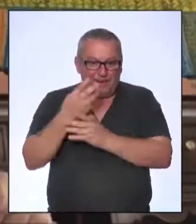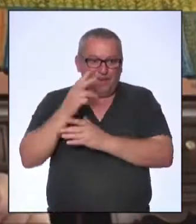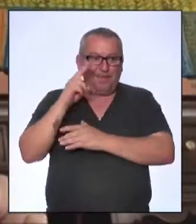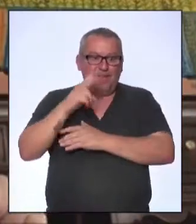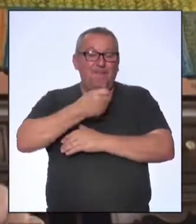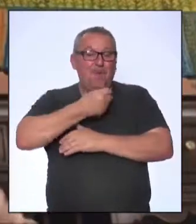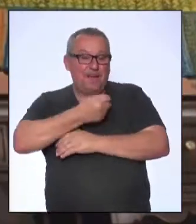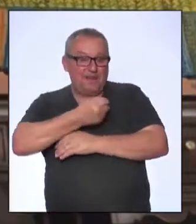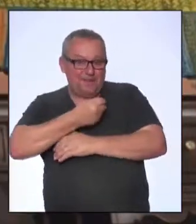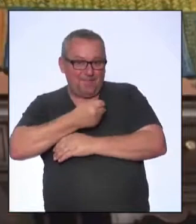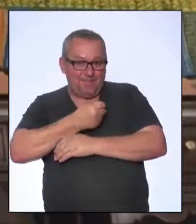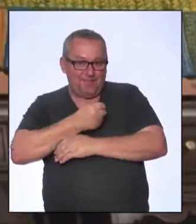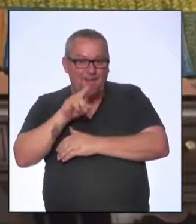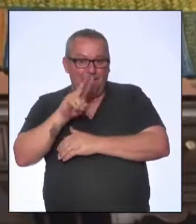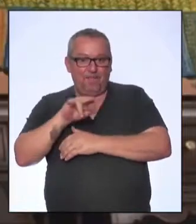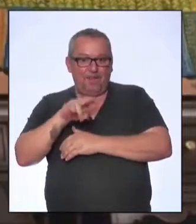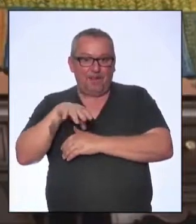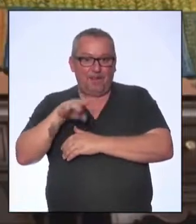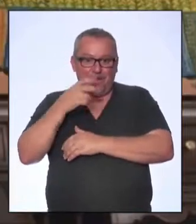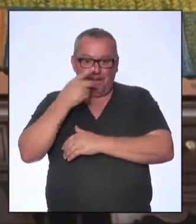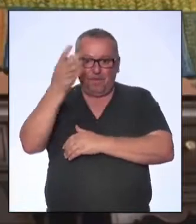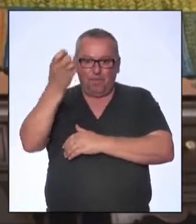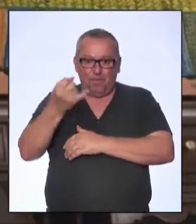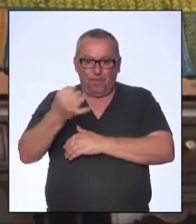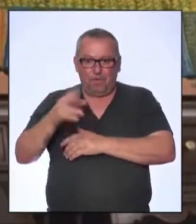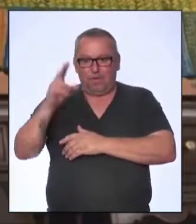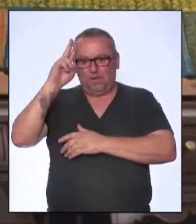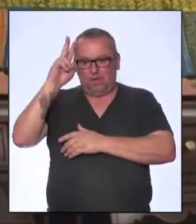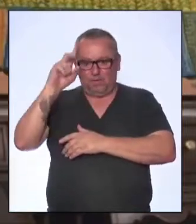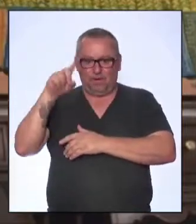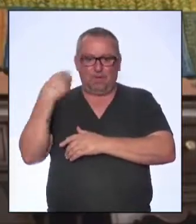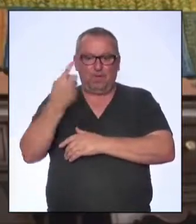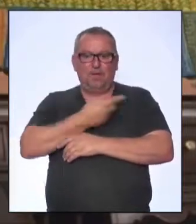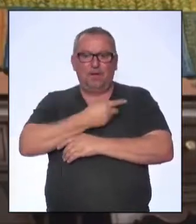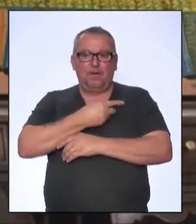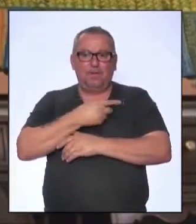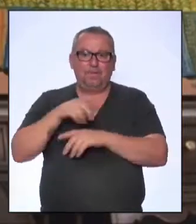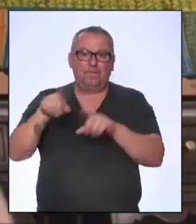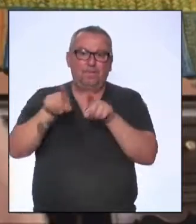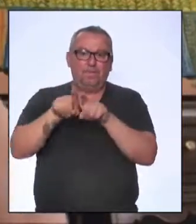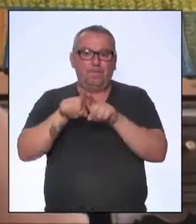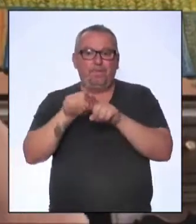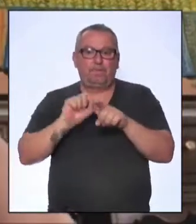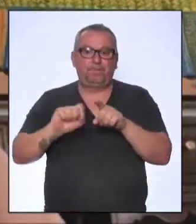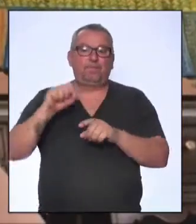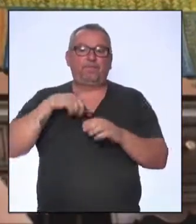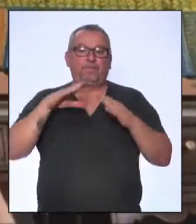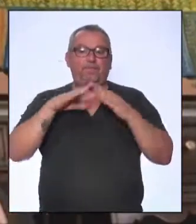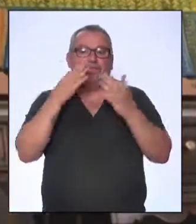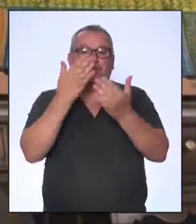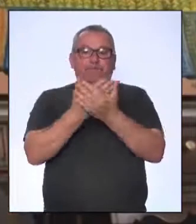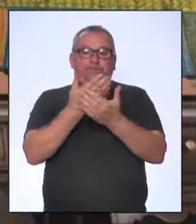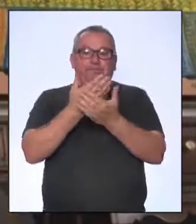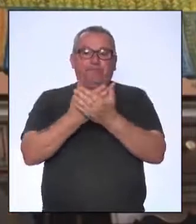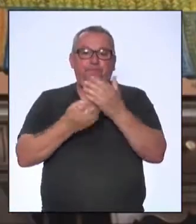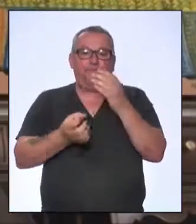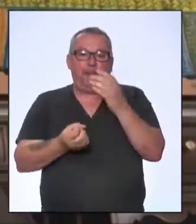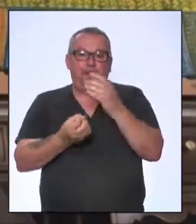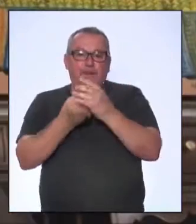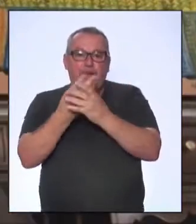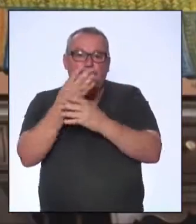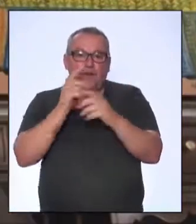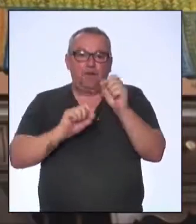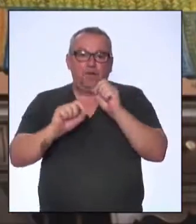da Viviane Sena lembra que ela contou essa historinha para a gente, não é? Então, foi uma escola criada no auge